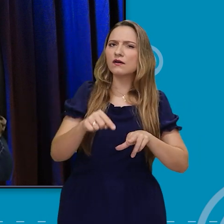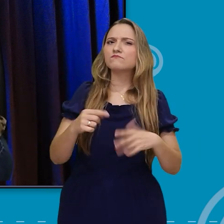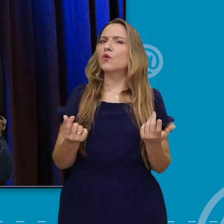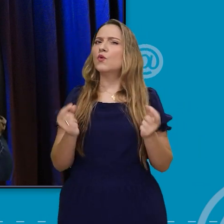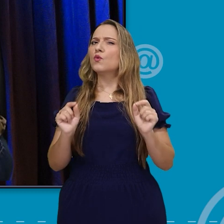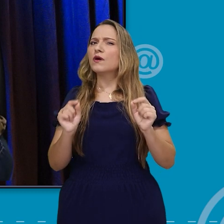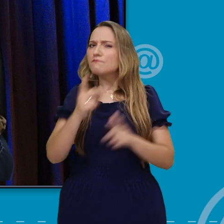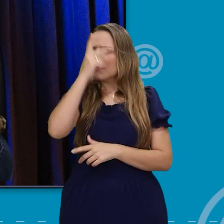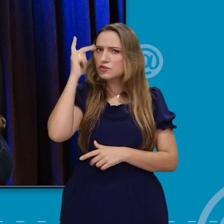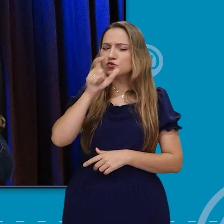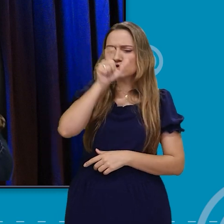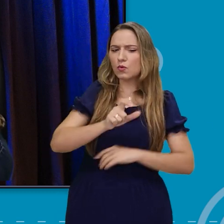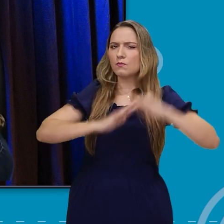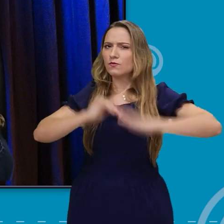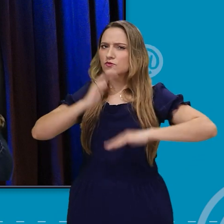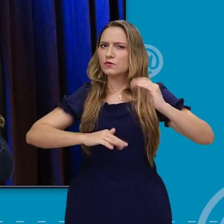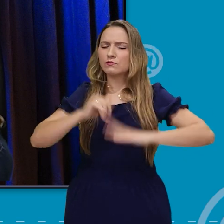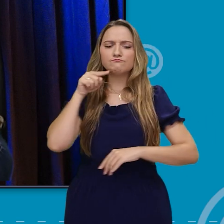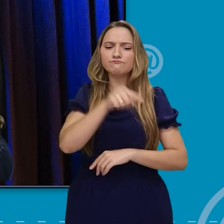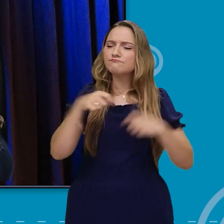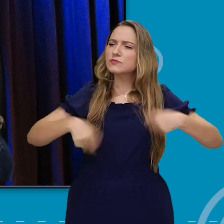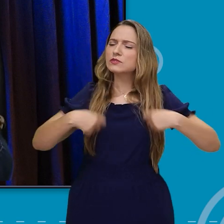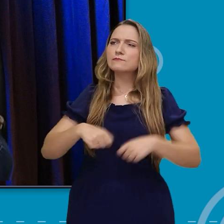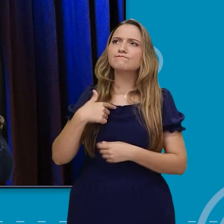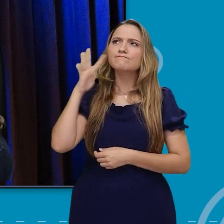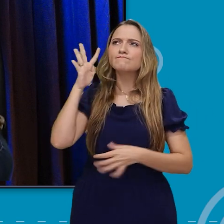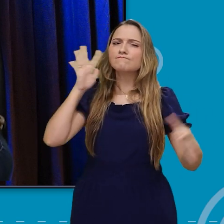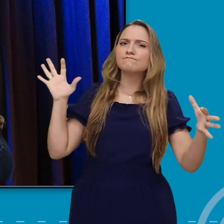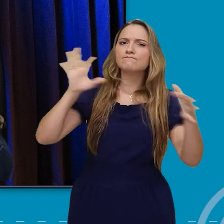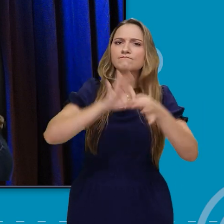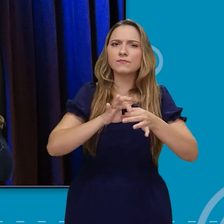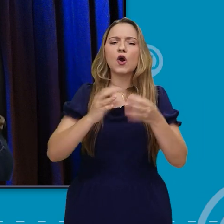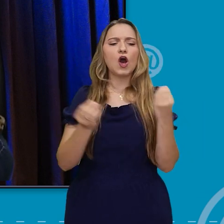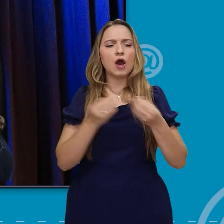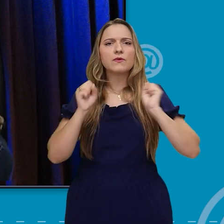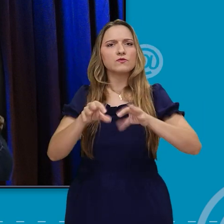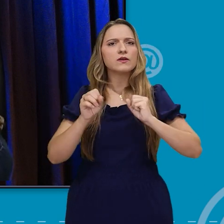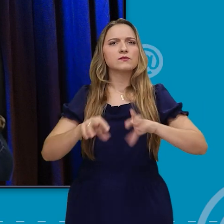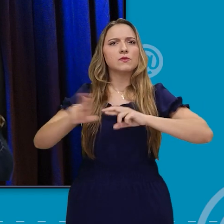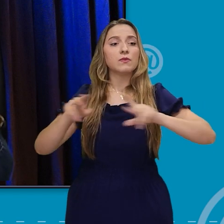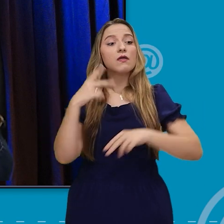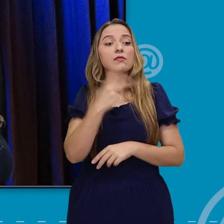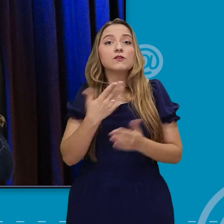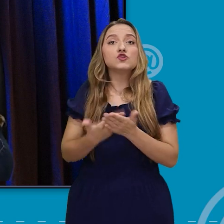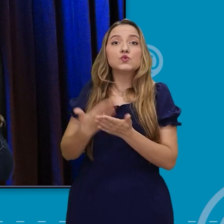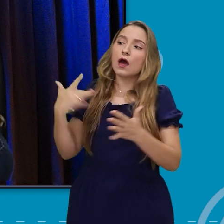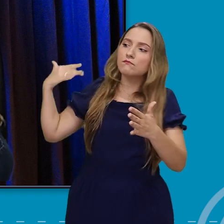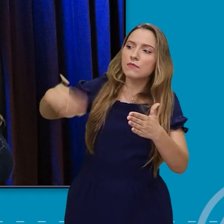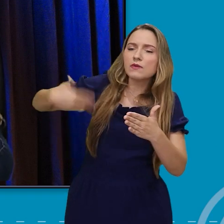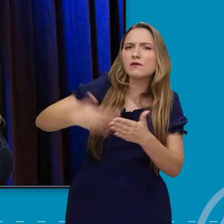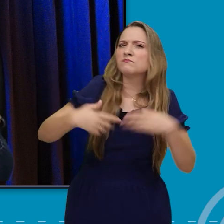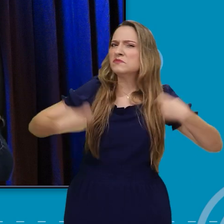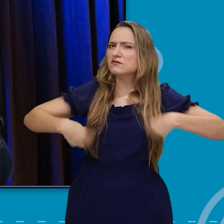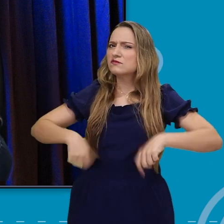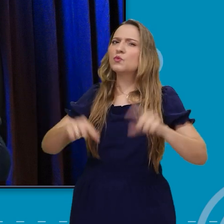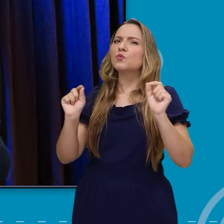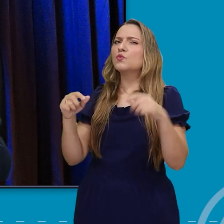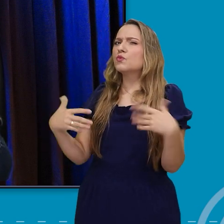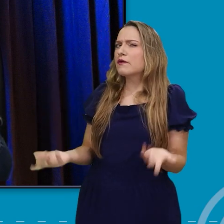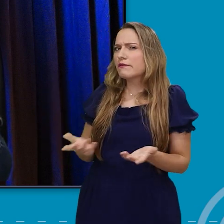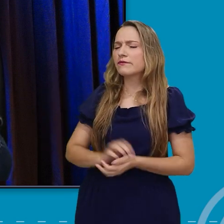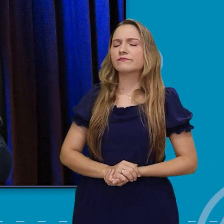quando a gente pensa na formação multidisciplinar, a gente tem que pensar em várias esferas de formação, Formação básica inicial, ela é primordial, e a